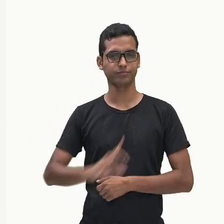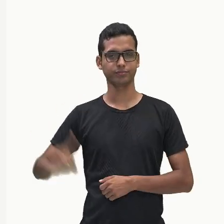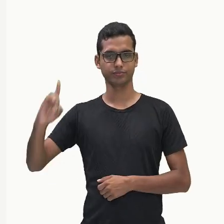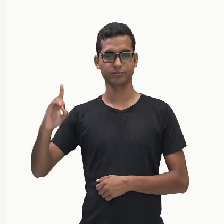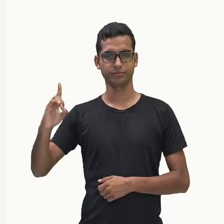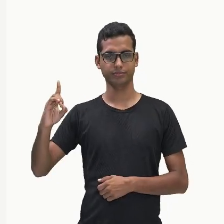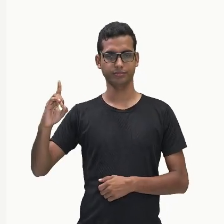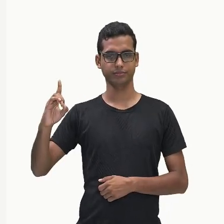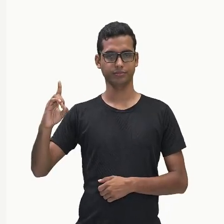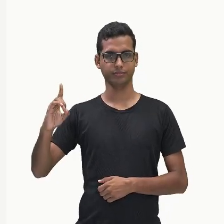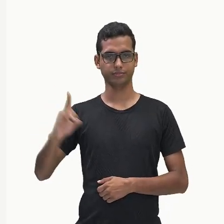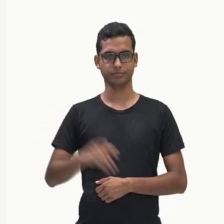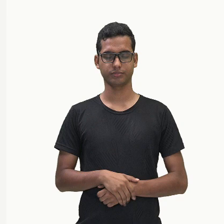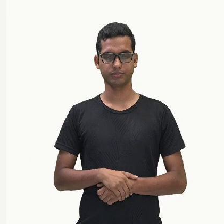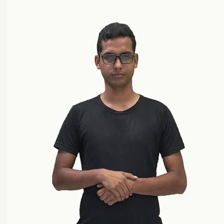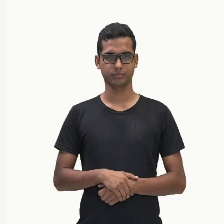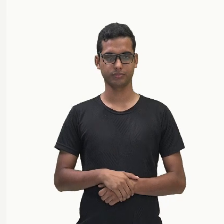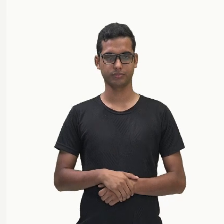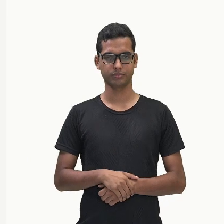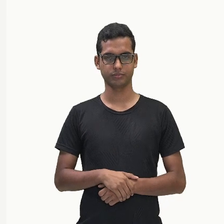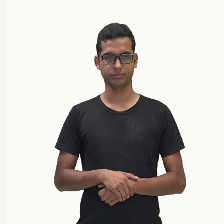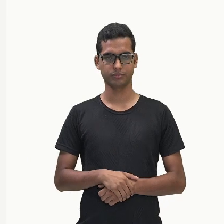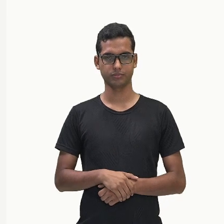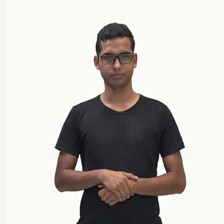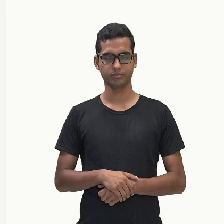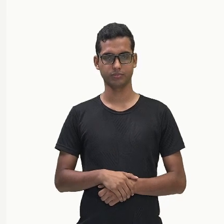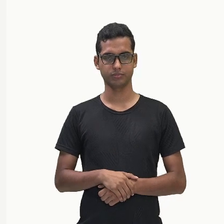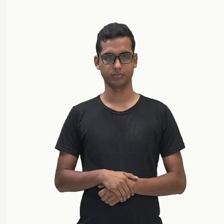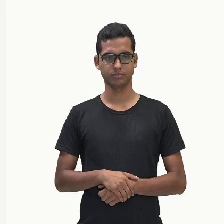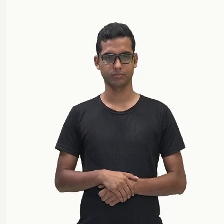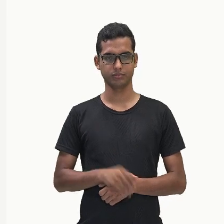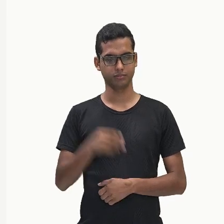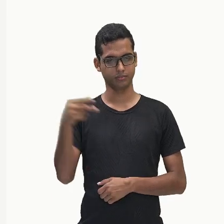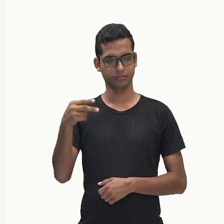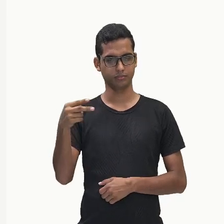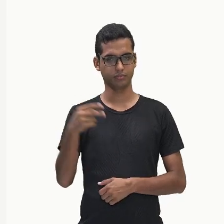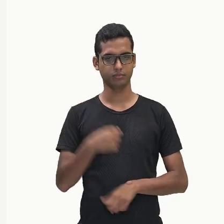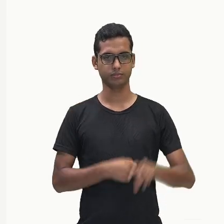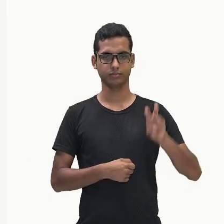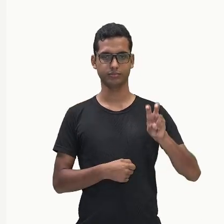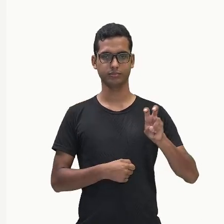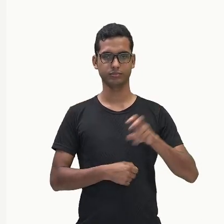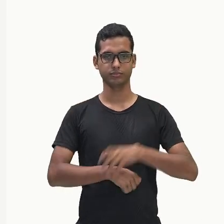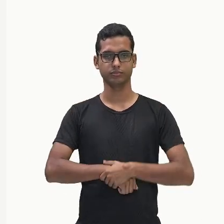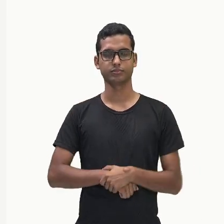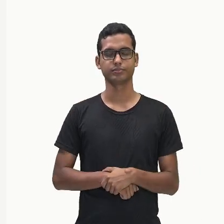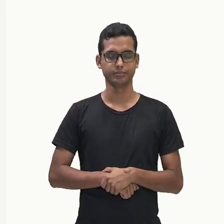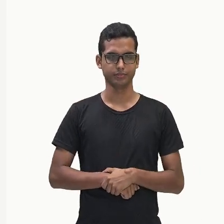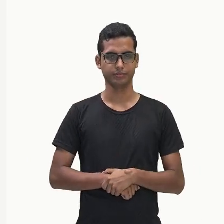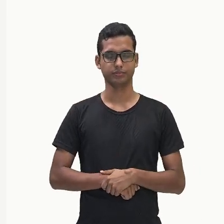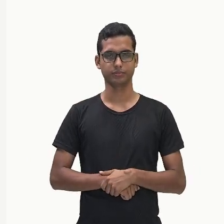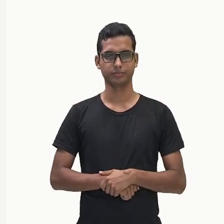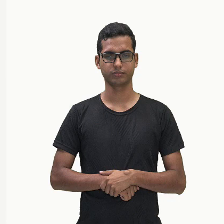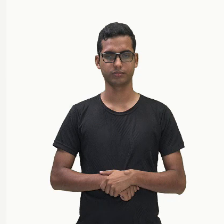no caso d, é o nosso valor 5. Então, d igual a 5,